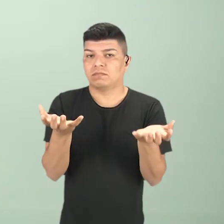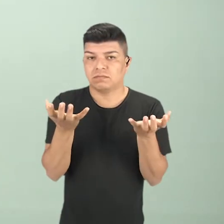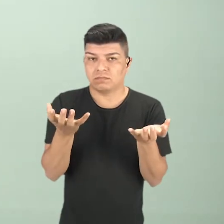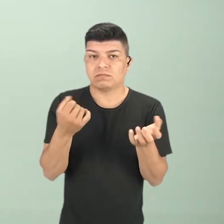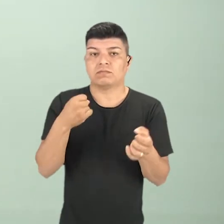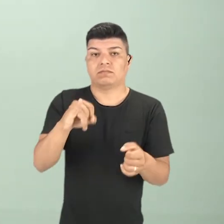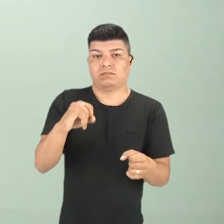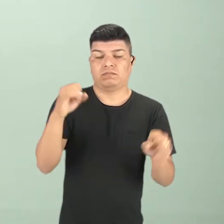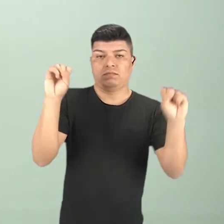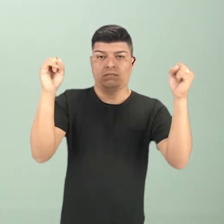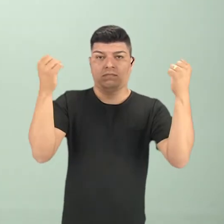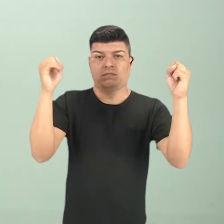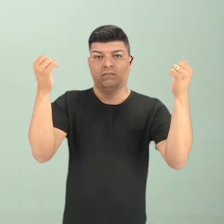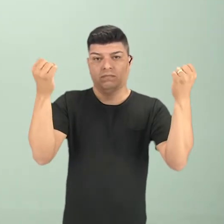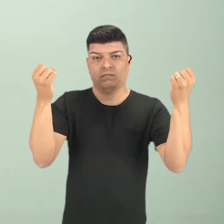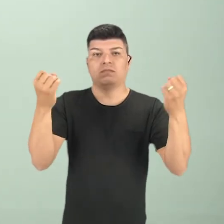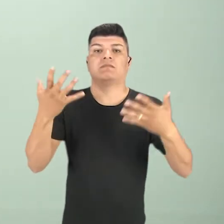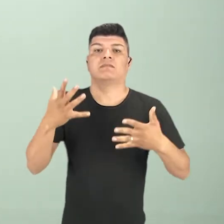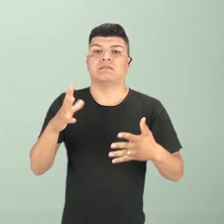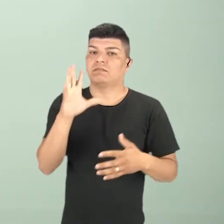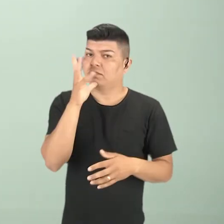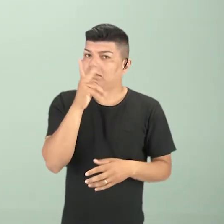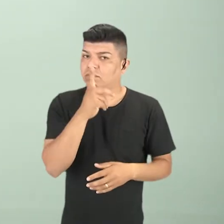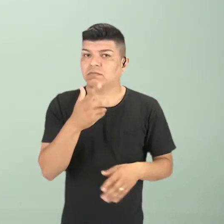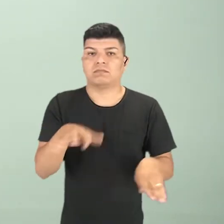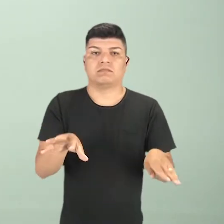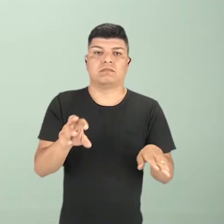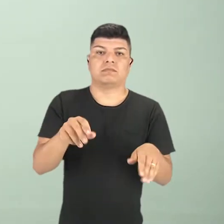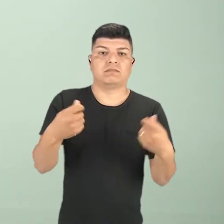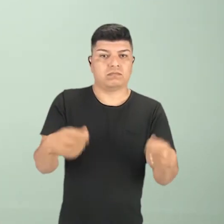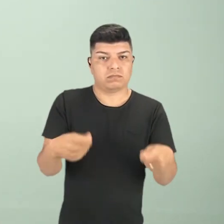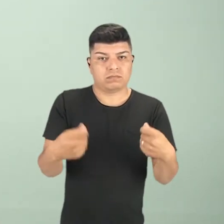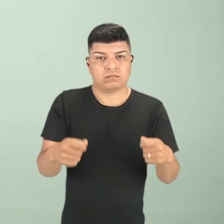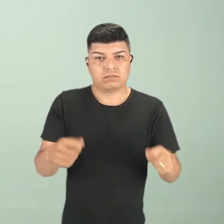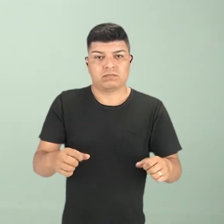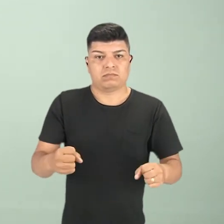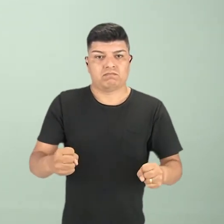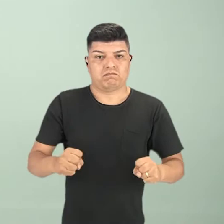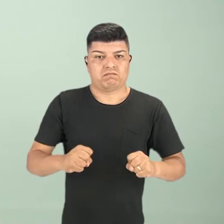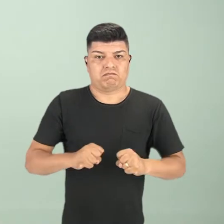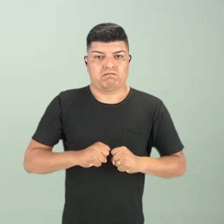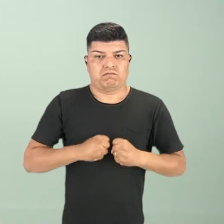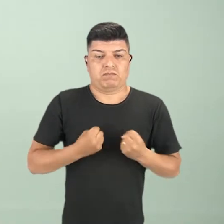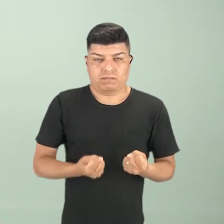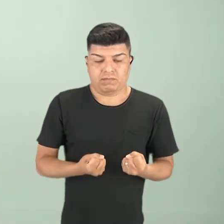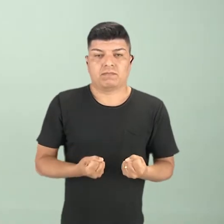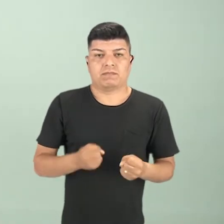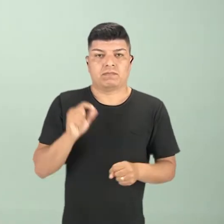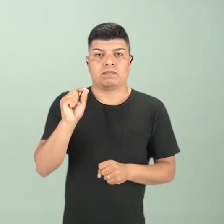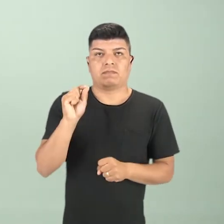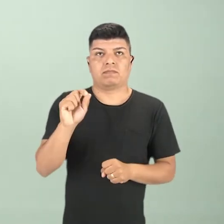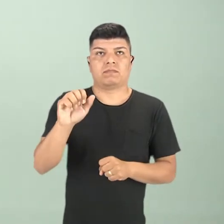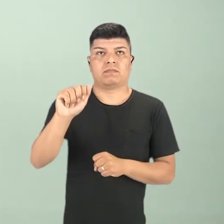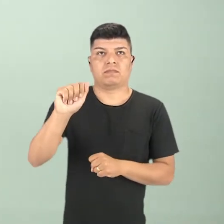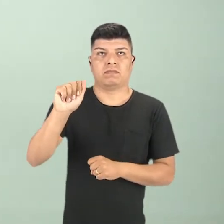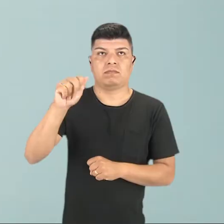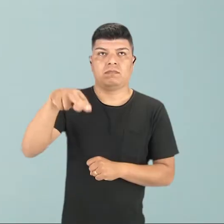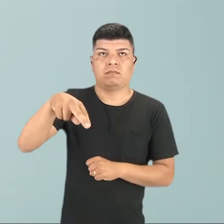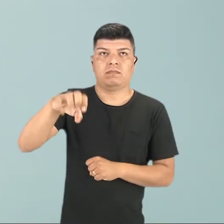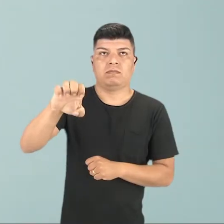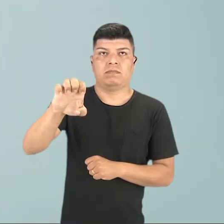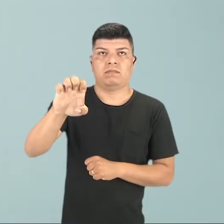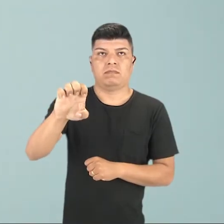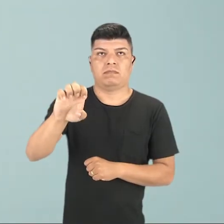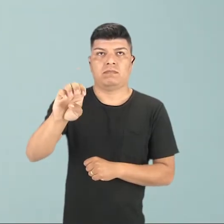exercícios de curta duração, que precisa de explosão, eu vou treinar o quê? A resistência anaeróbica. Um exemplo, tá